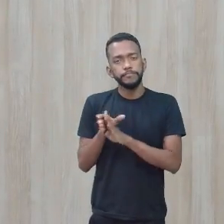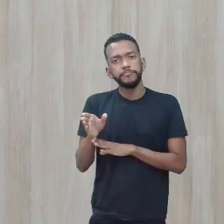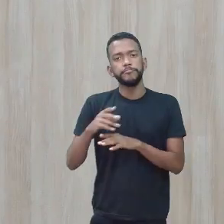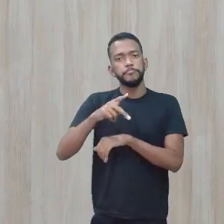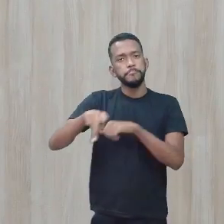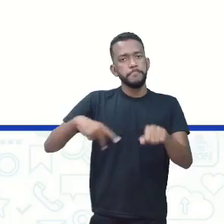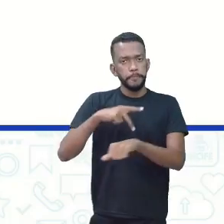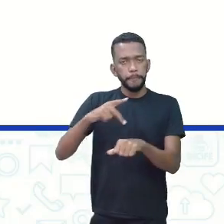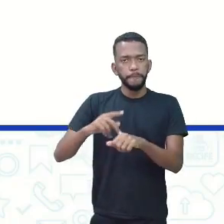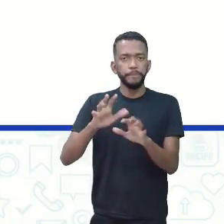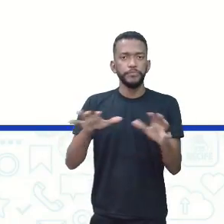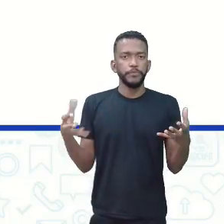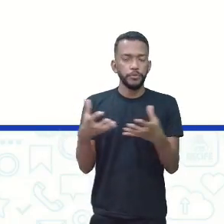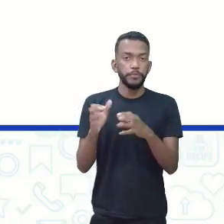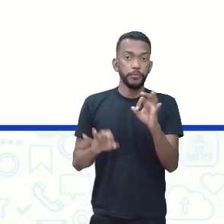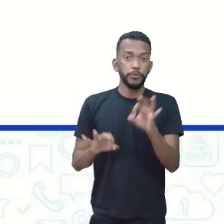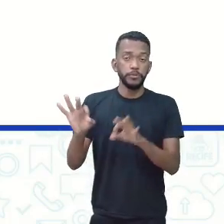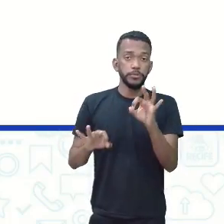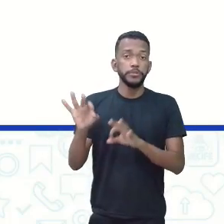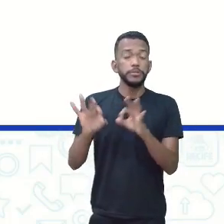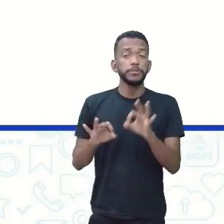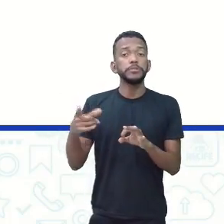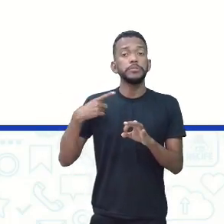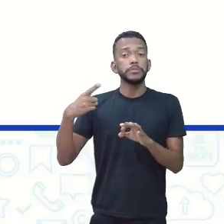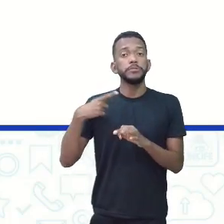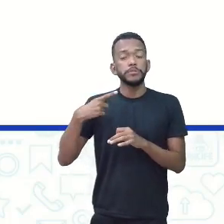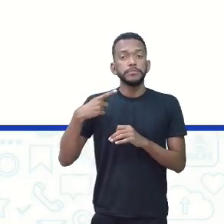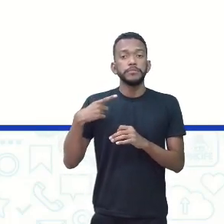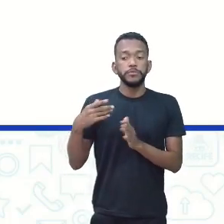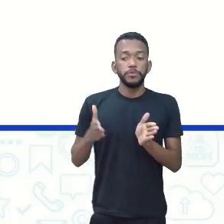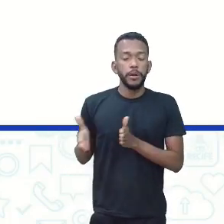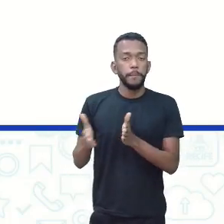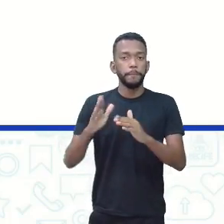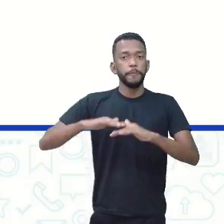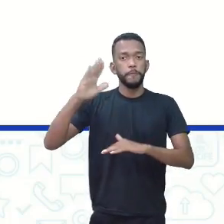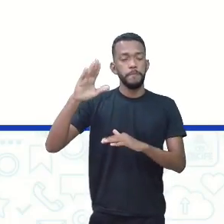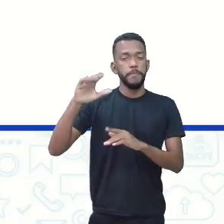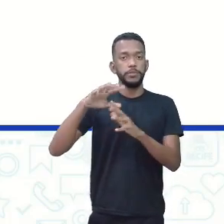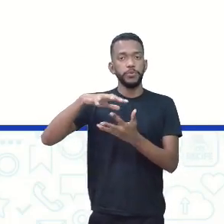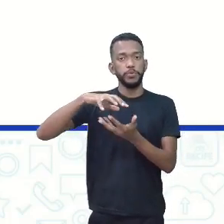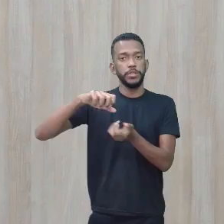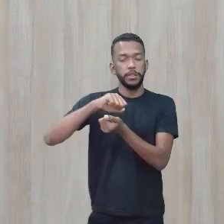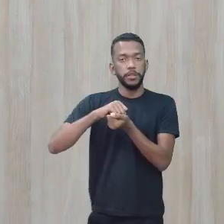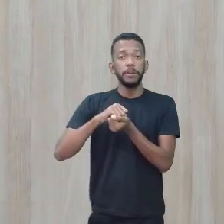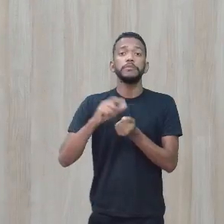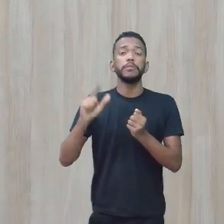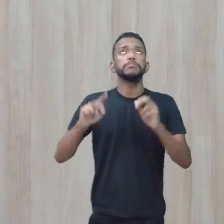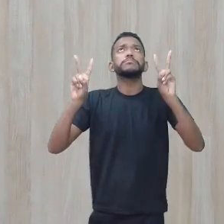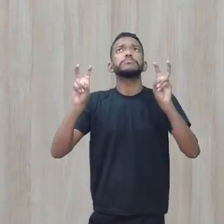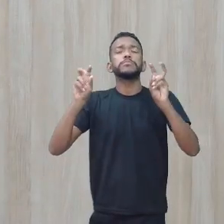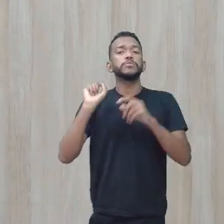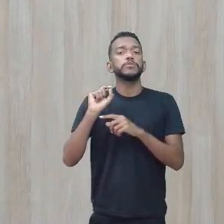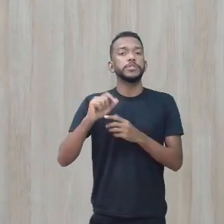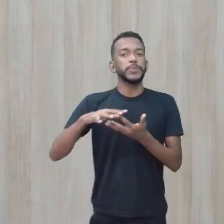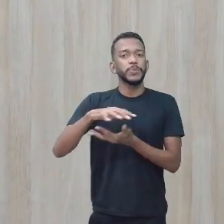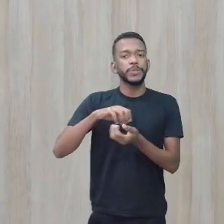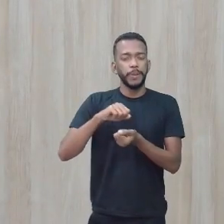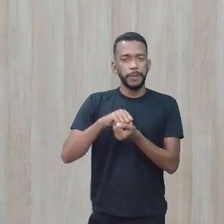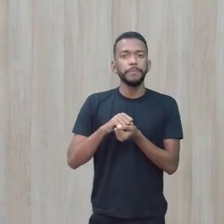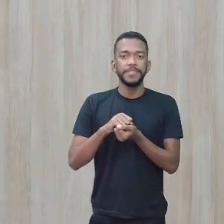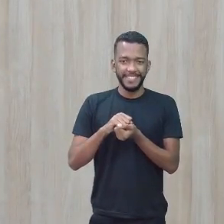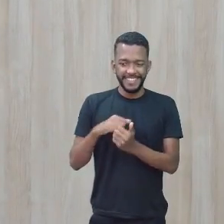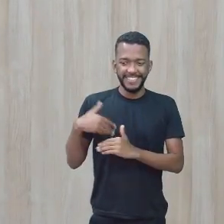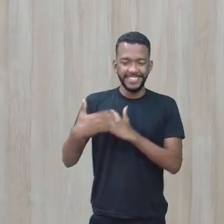grupos e organizações a trilharem um caminho mais sustentável, né? Essa questão de